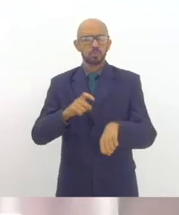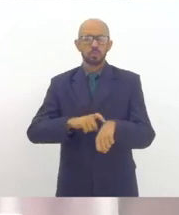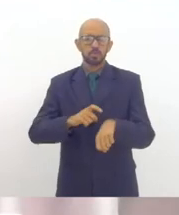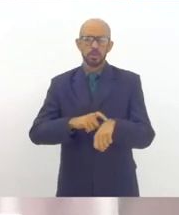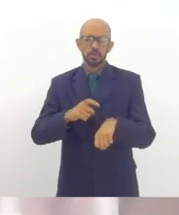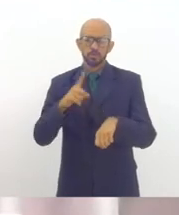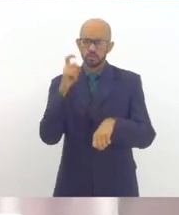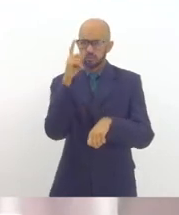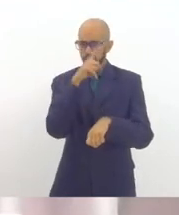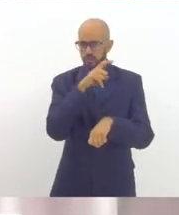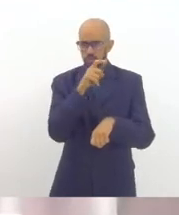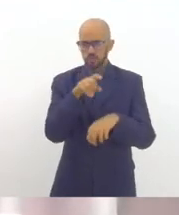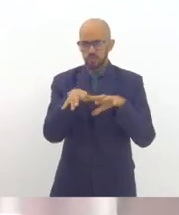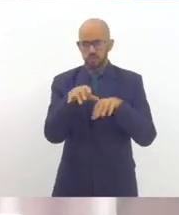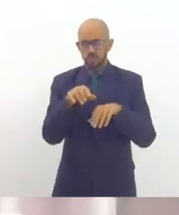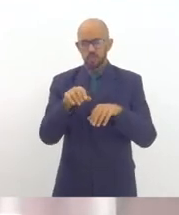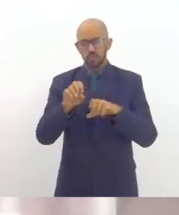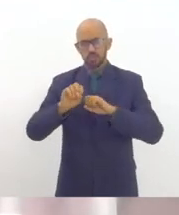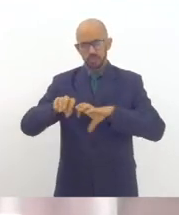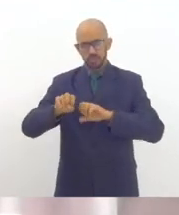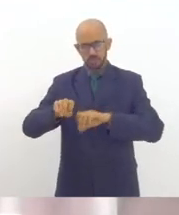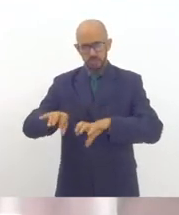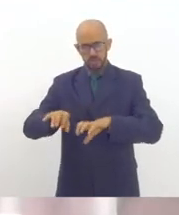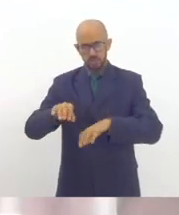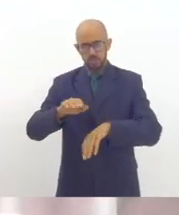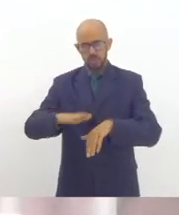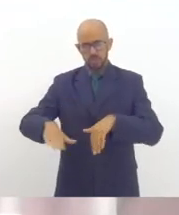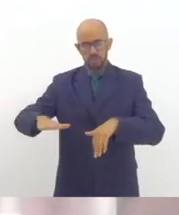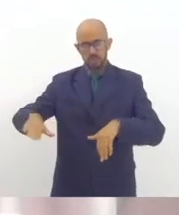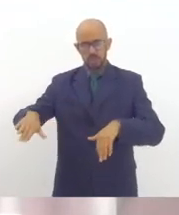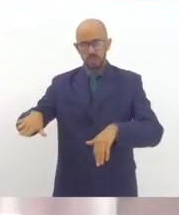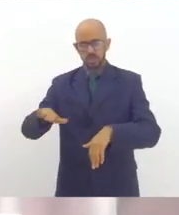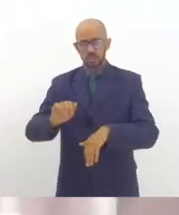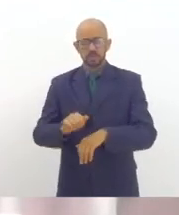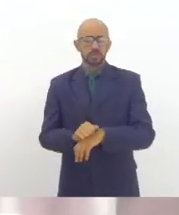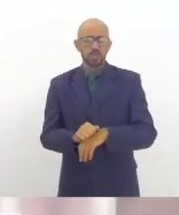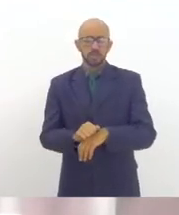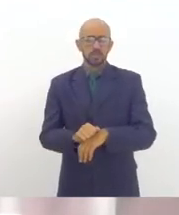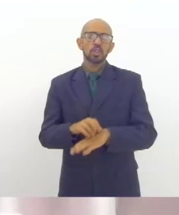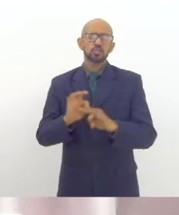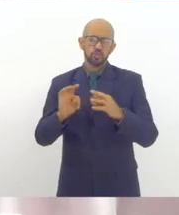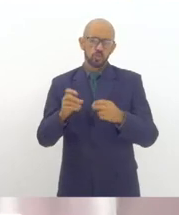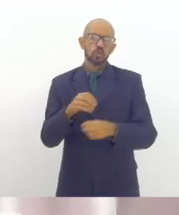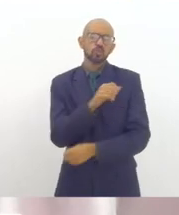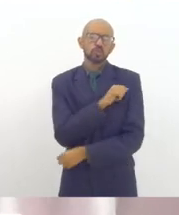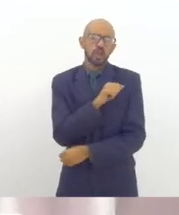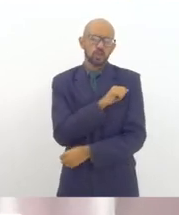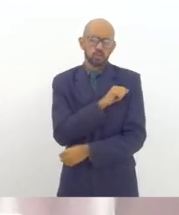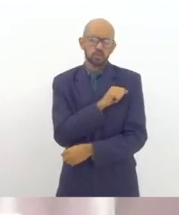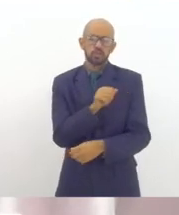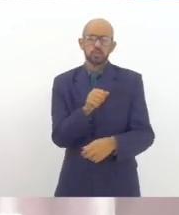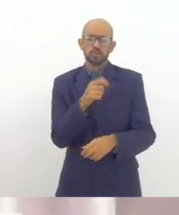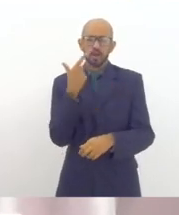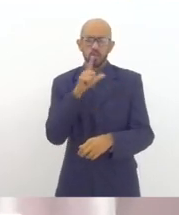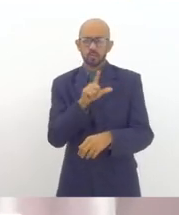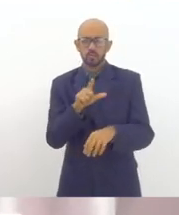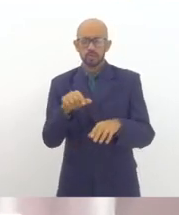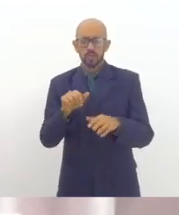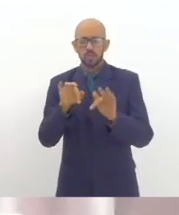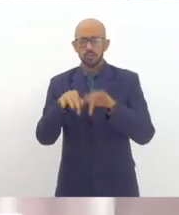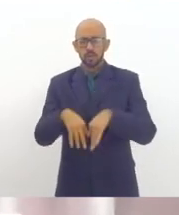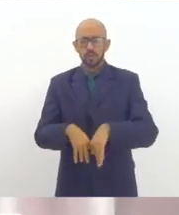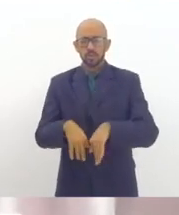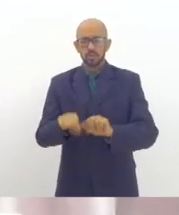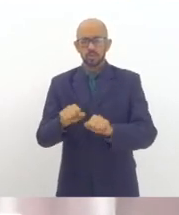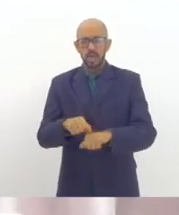à formação das nossas crianças, adolescentes, jovens e adultos na etapa de conclusão da educação básica, que é a etapa